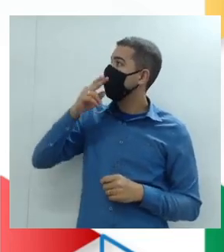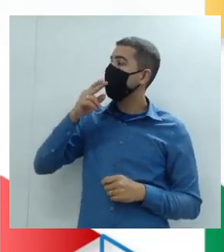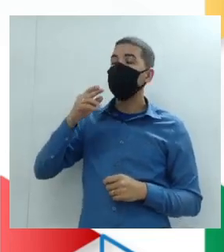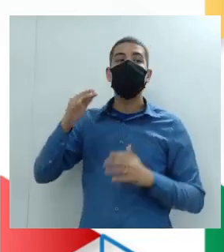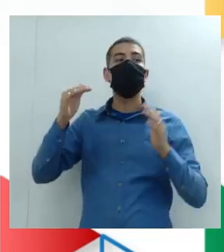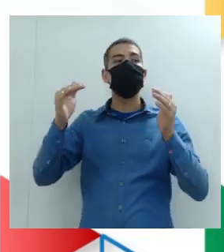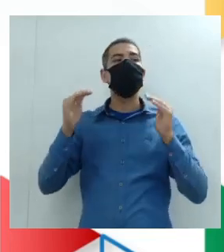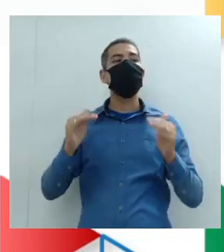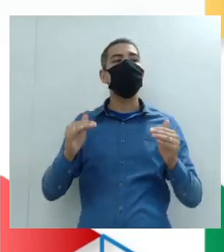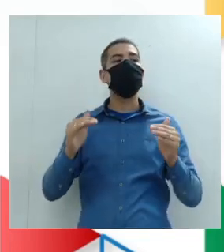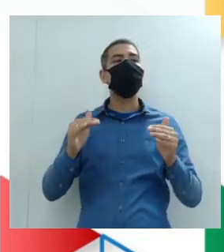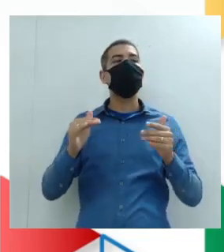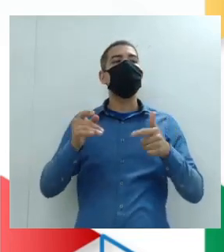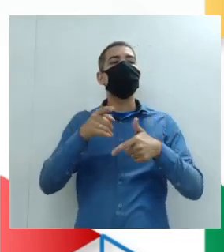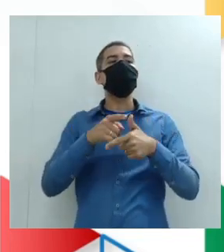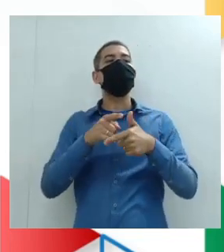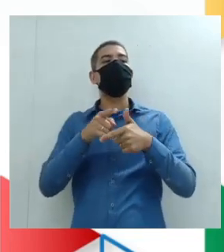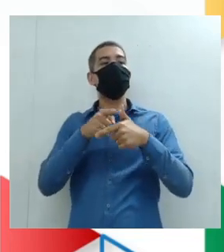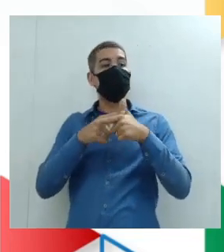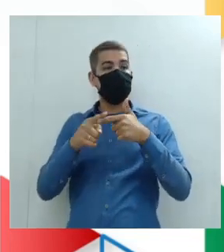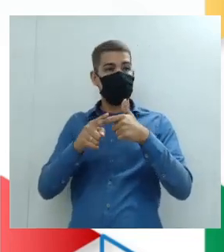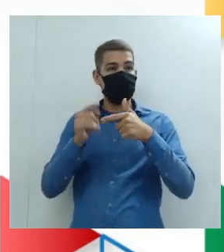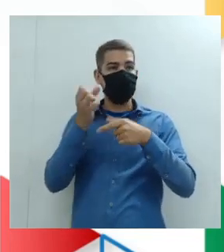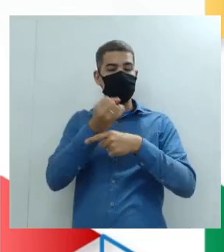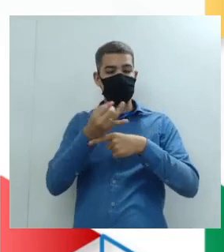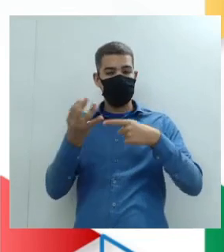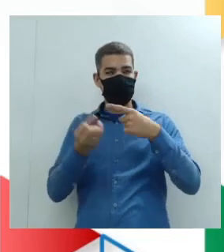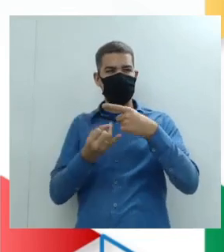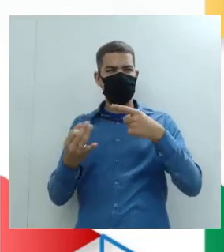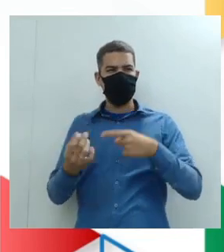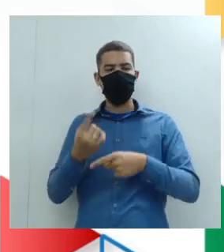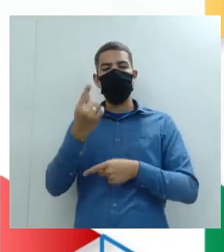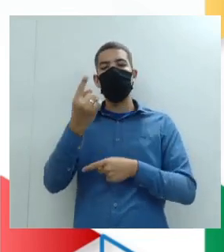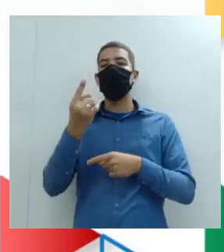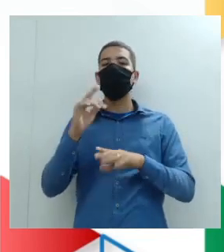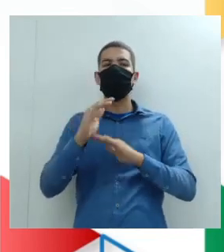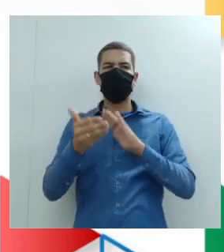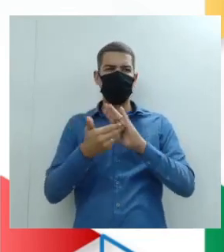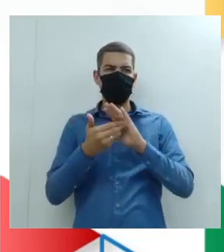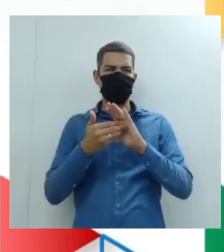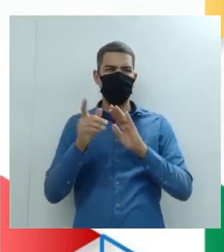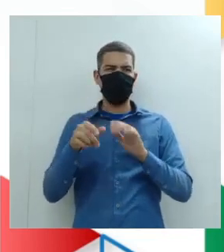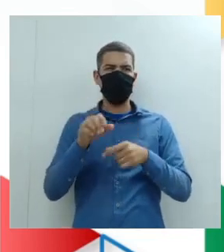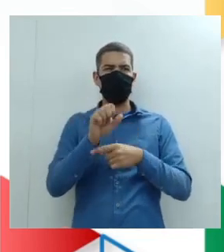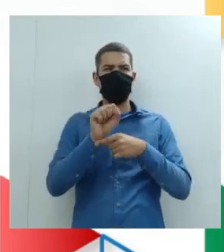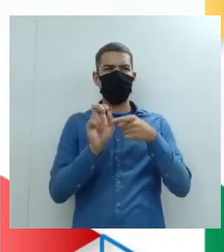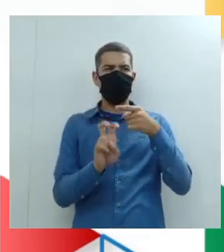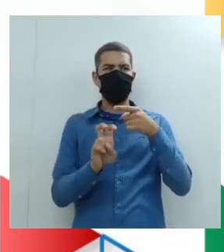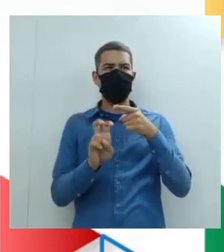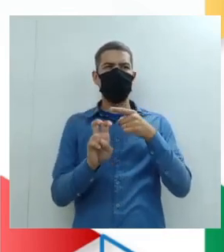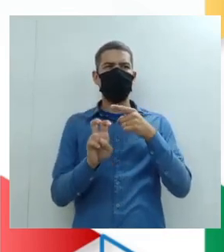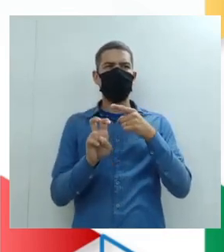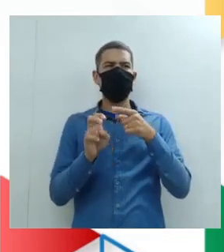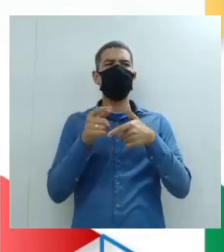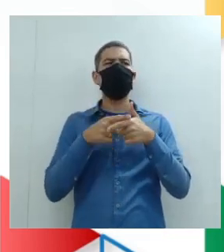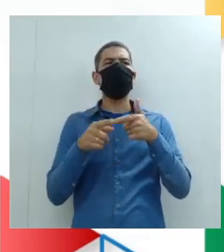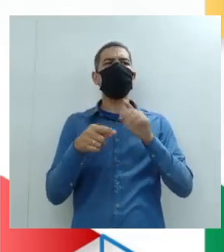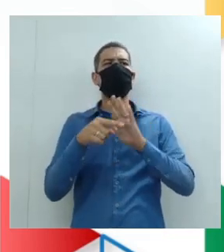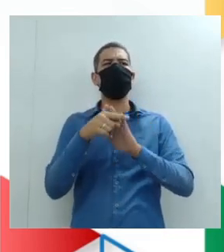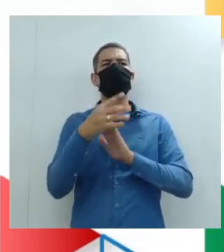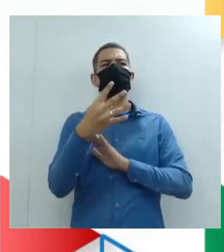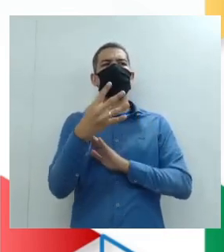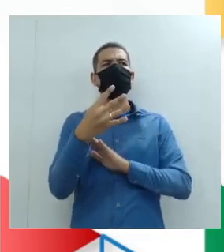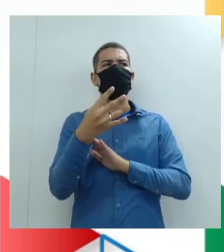Agora, divisão de uma fração por um inteiro, ok? 8 quintos dividido por menos 4. Qual é o maior erro